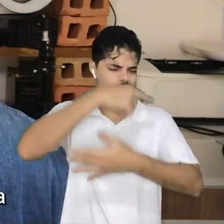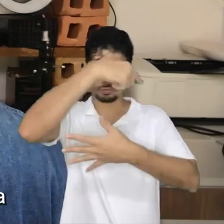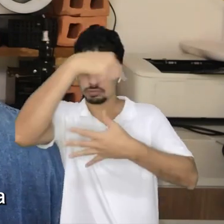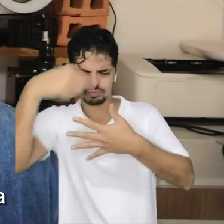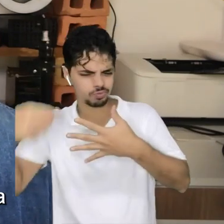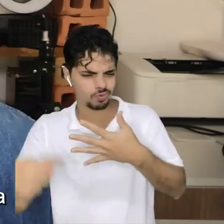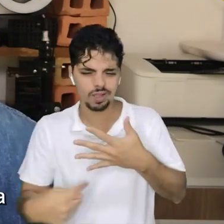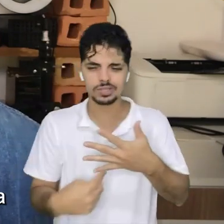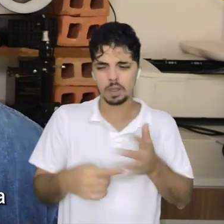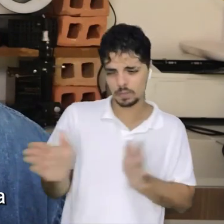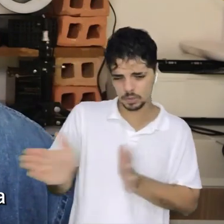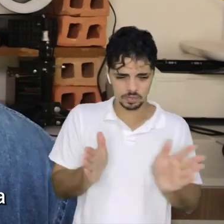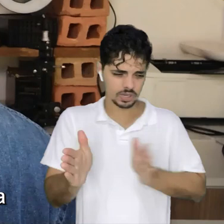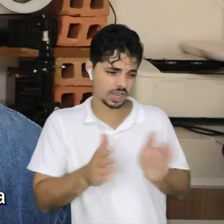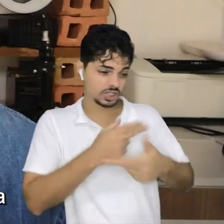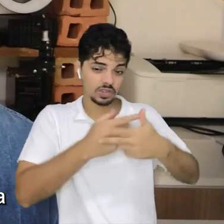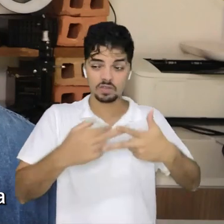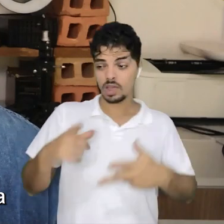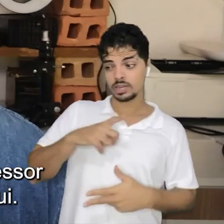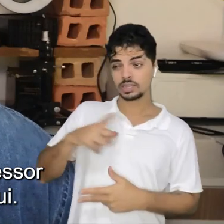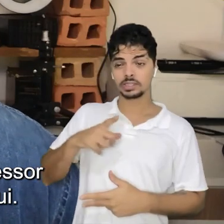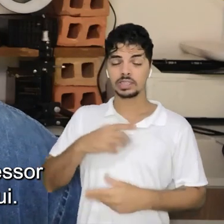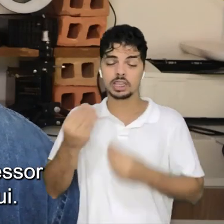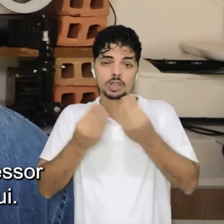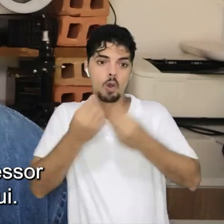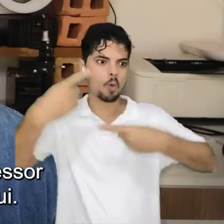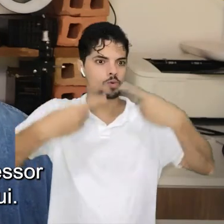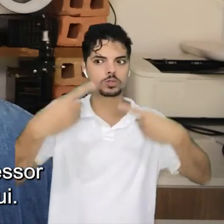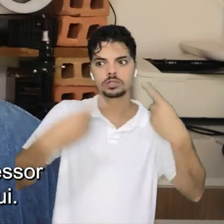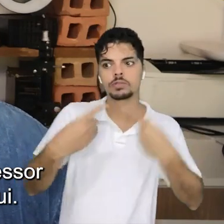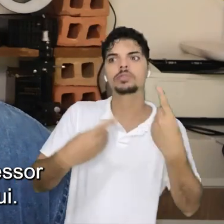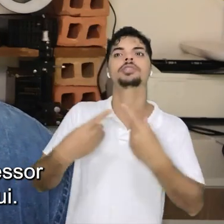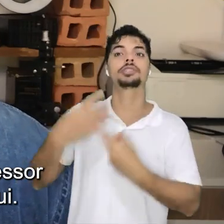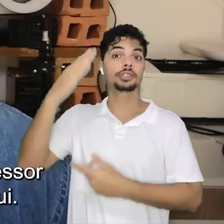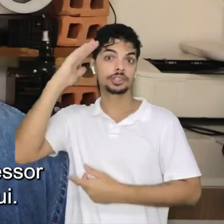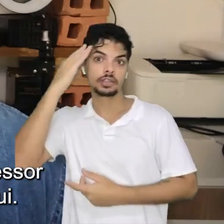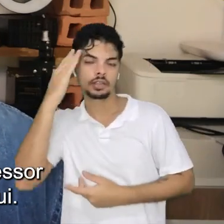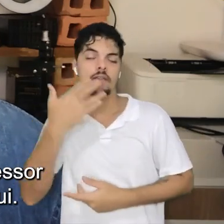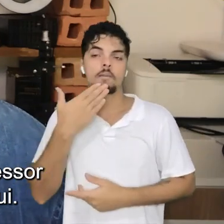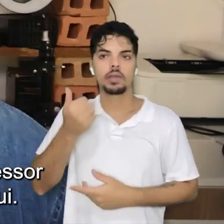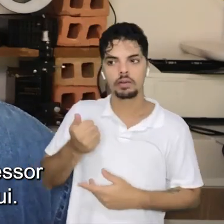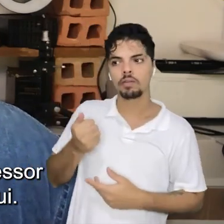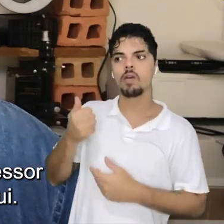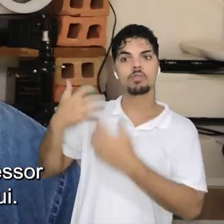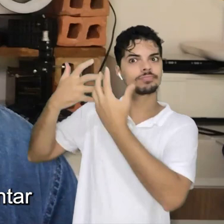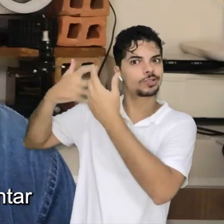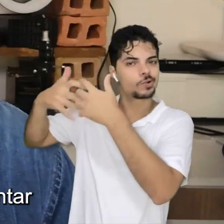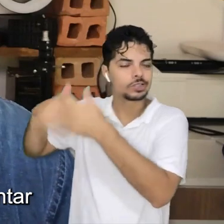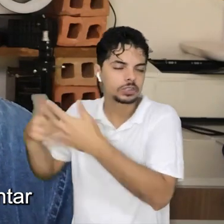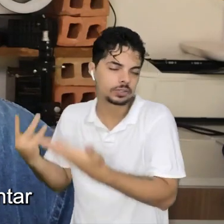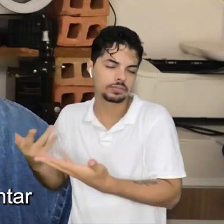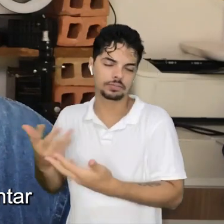de abordagem e discussão a partir do texto uma monarquia entre repúblicas do professor Fabrício Prado não se esgotam